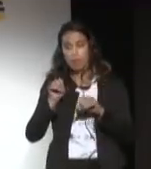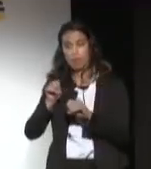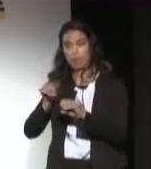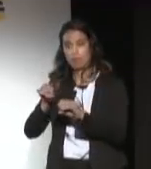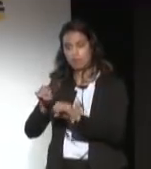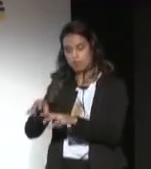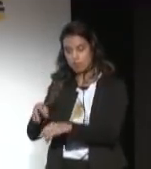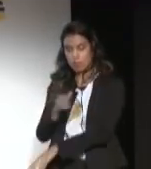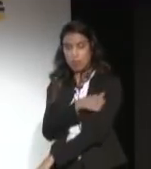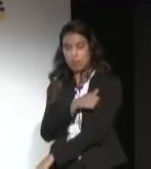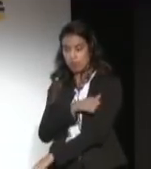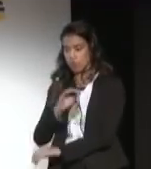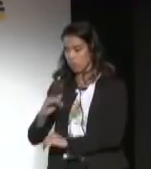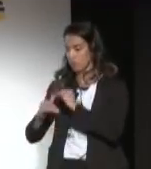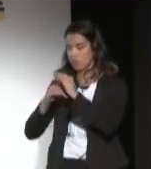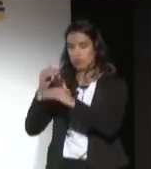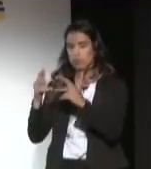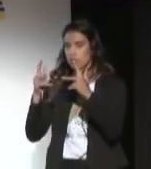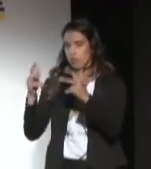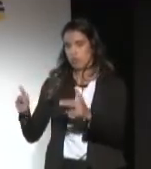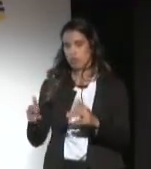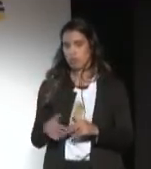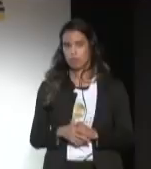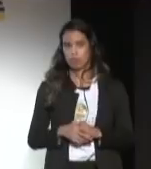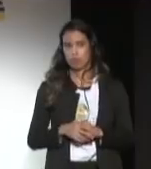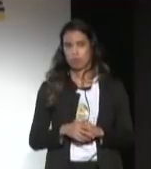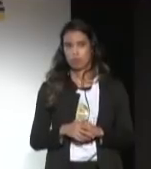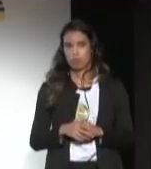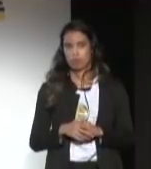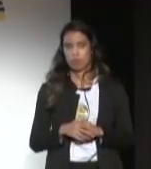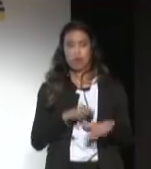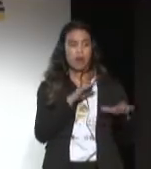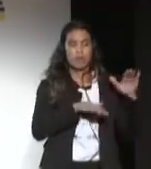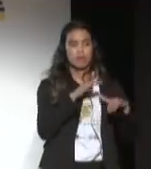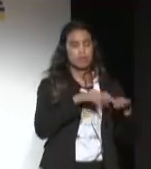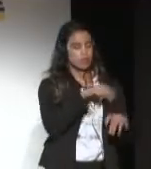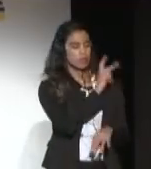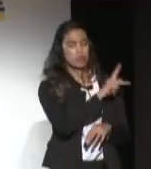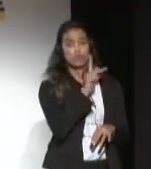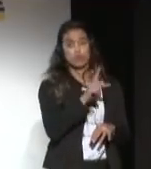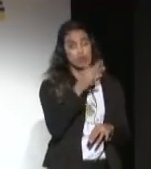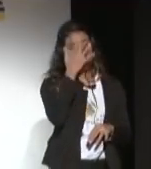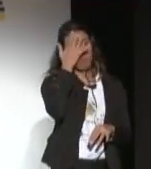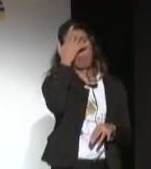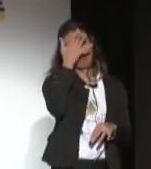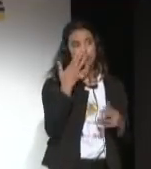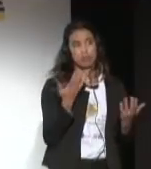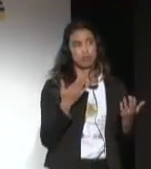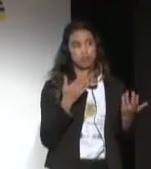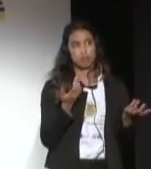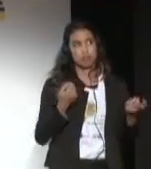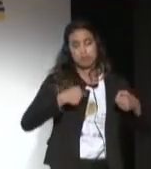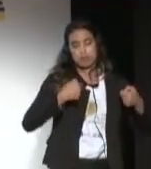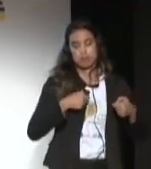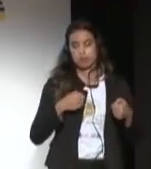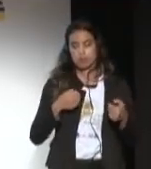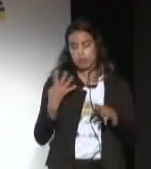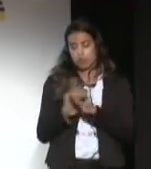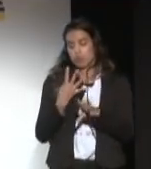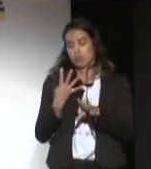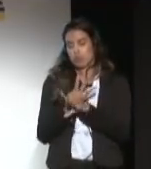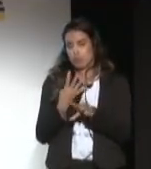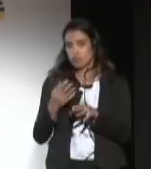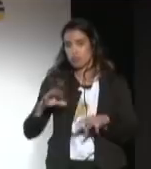o desenvolvimento profissional não causa um impacto direto na aprendizagem dos alunos. Às vezes os professores acham que eles simplesmente têm que sofrer com